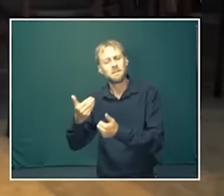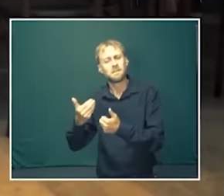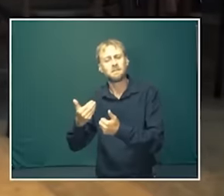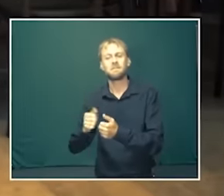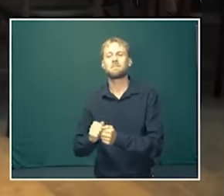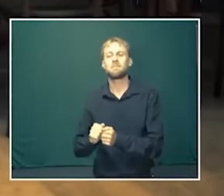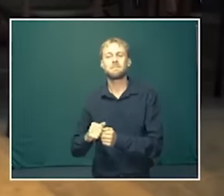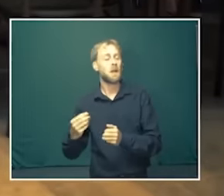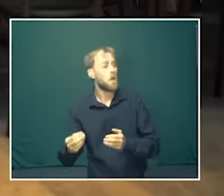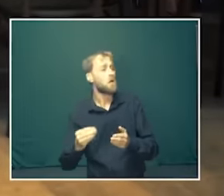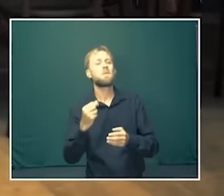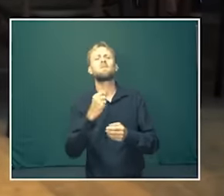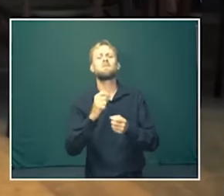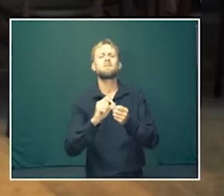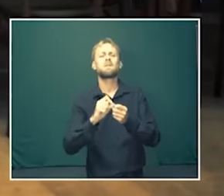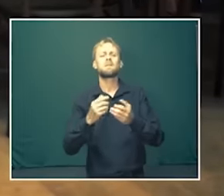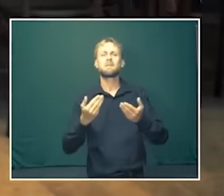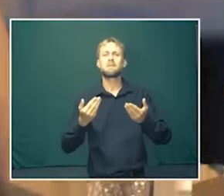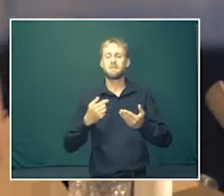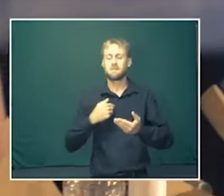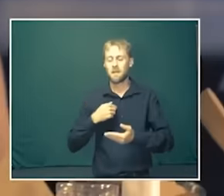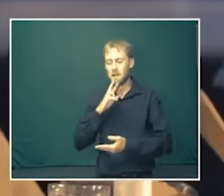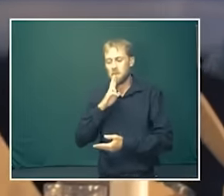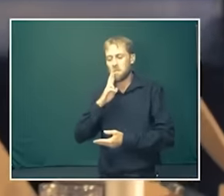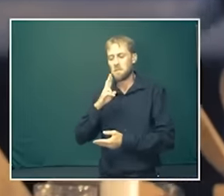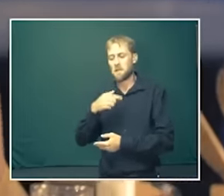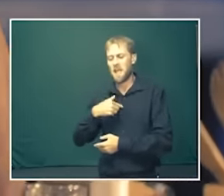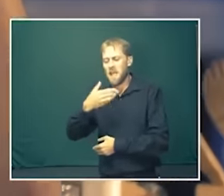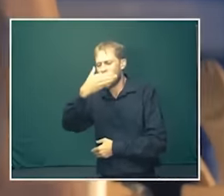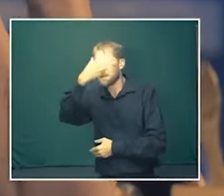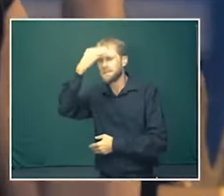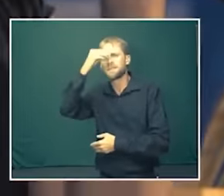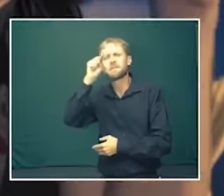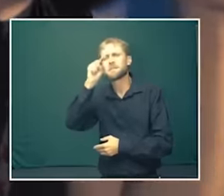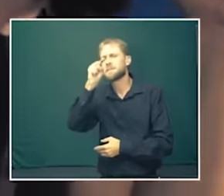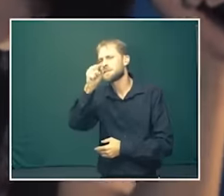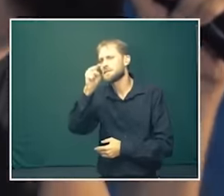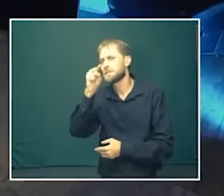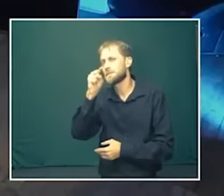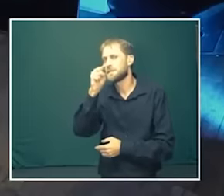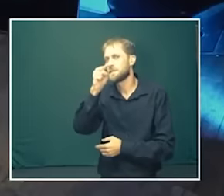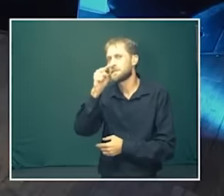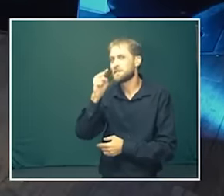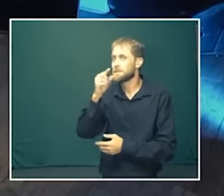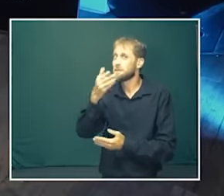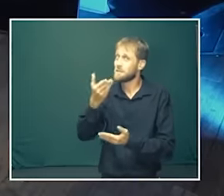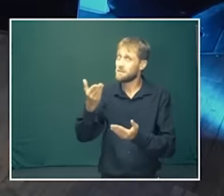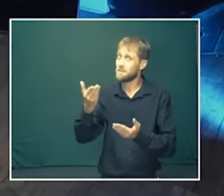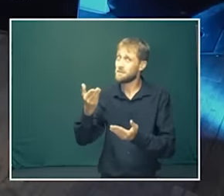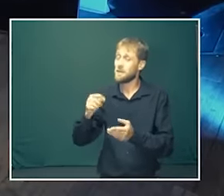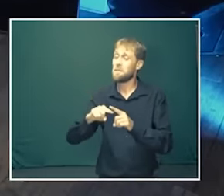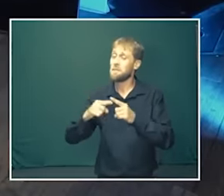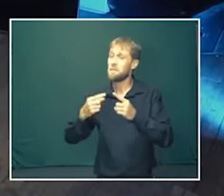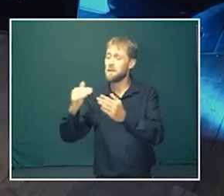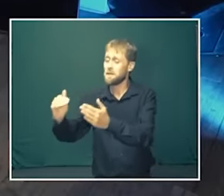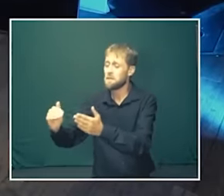sim, que cê tá fazendo? Eu tava aqui te esquecendo. Ah,